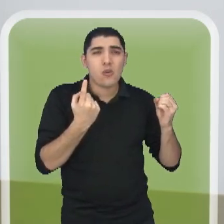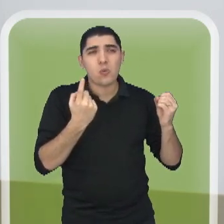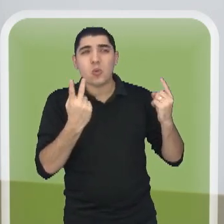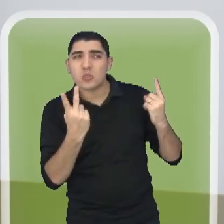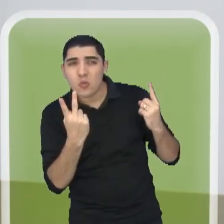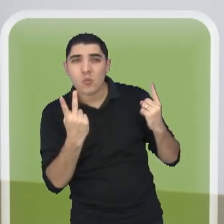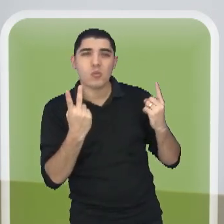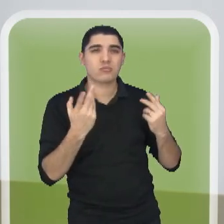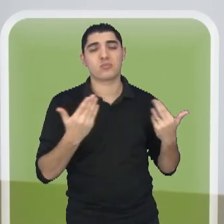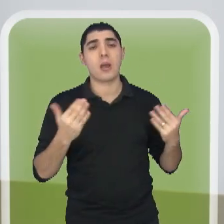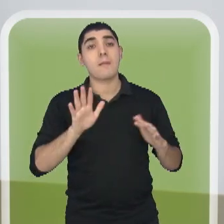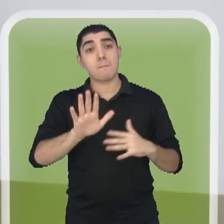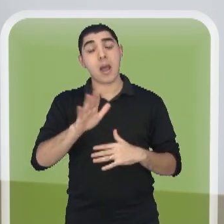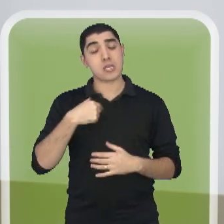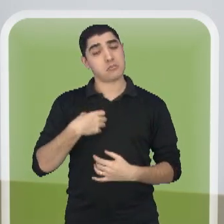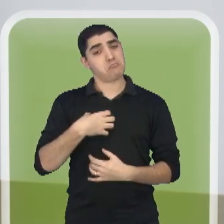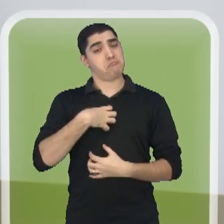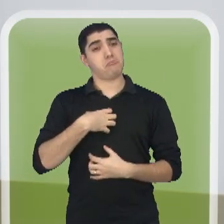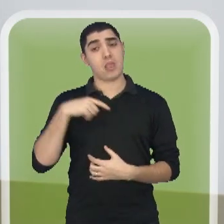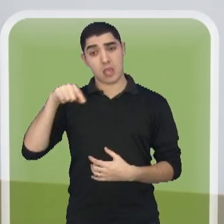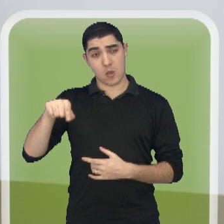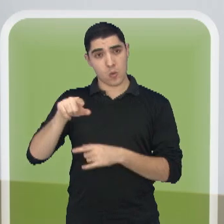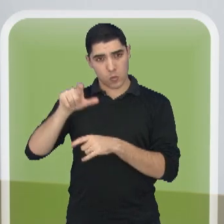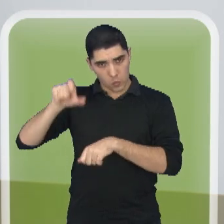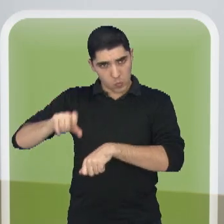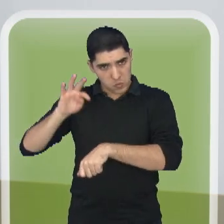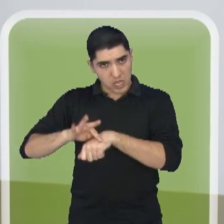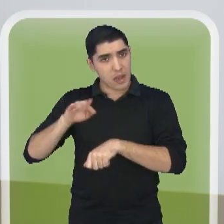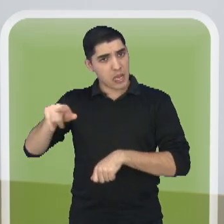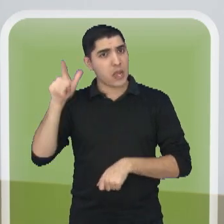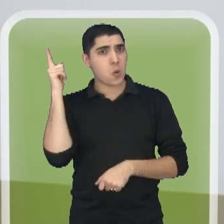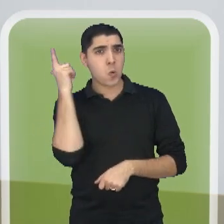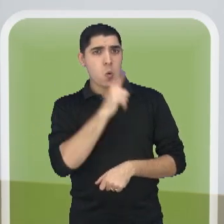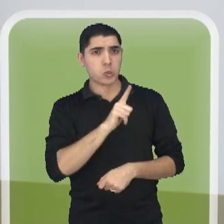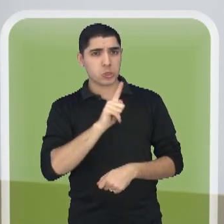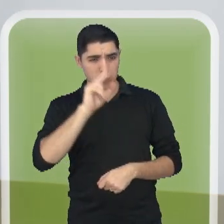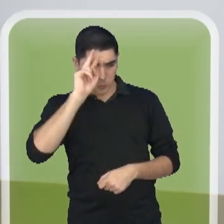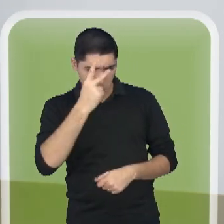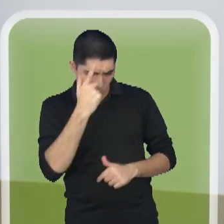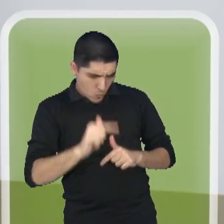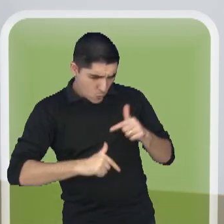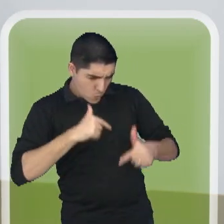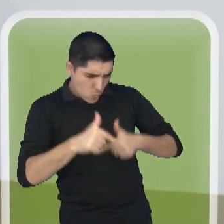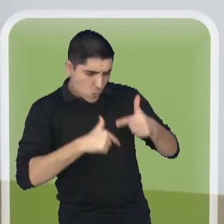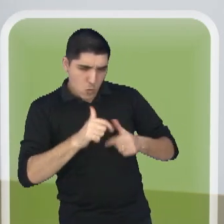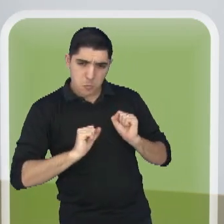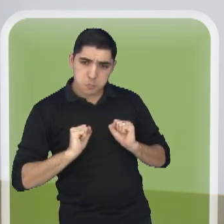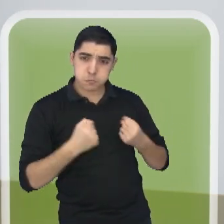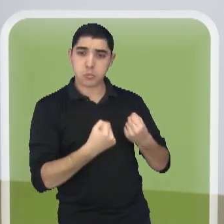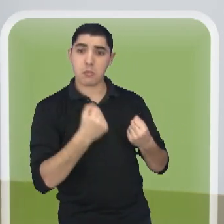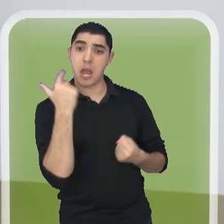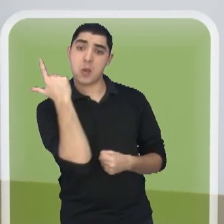fica é que o Ricardo Costa conseguiu tirar leite de pedra, né? O time do São José chegou no limite mesmo, conseguiu